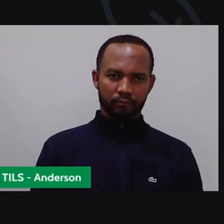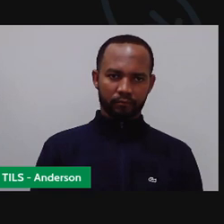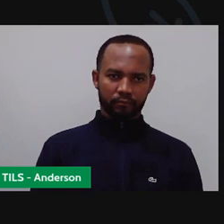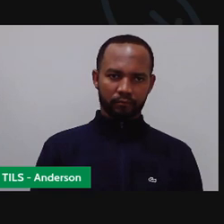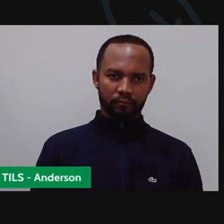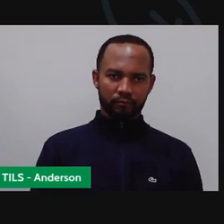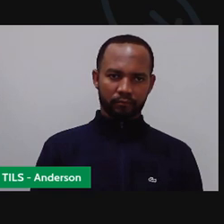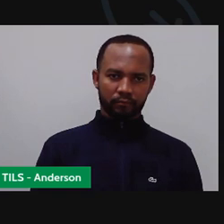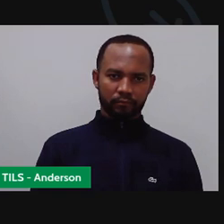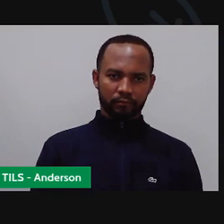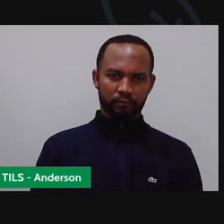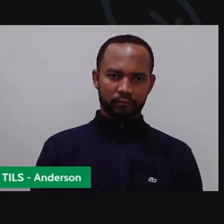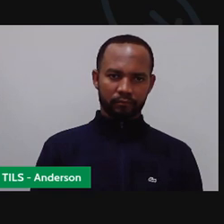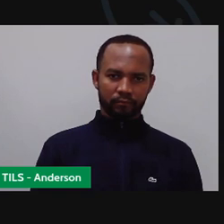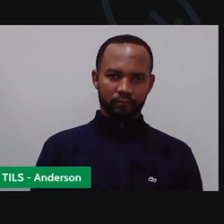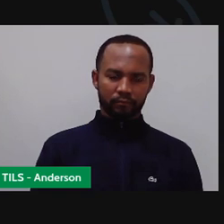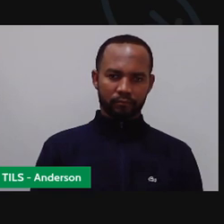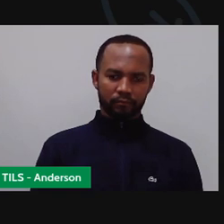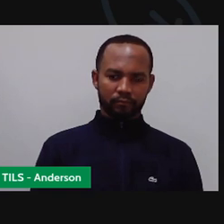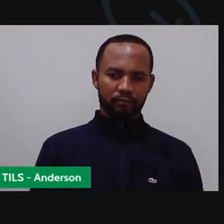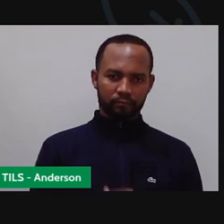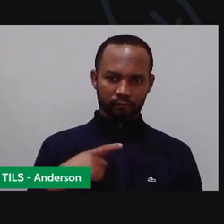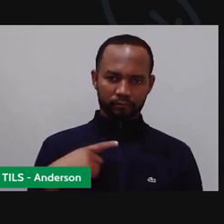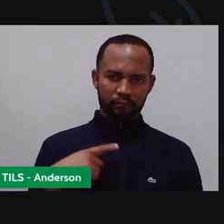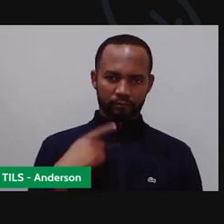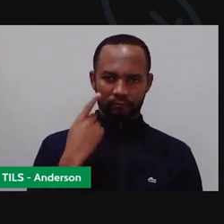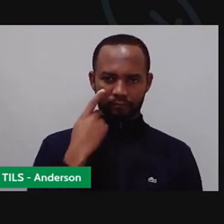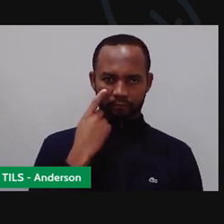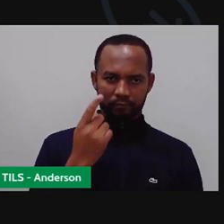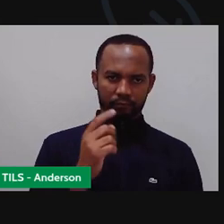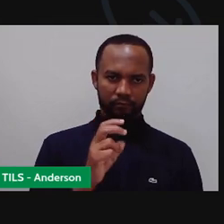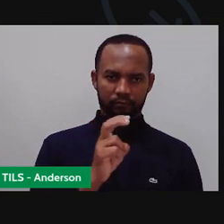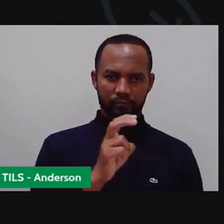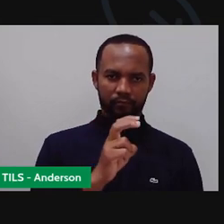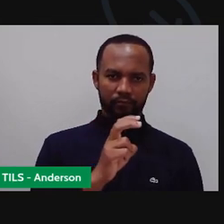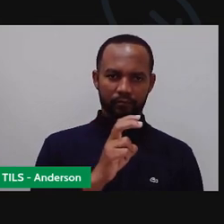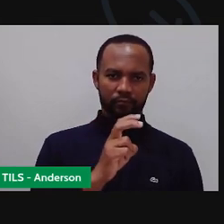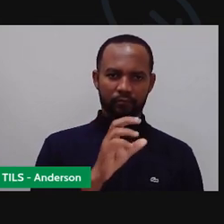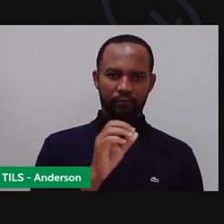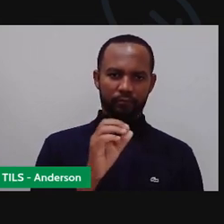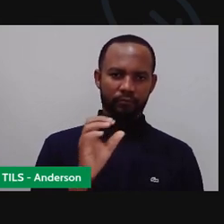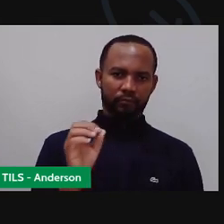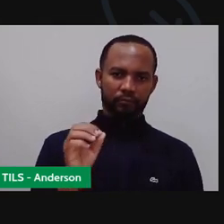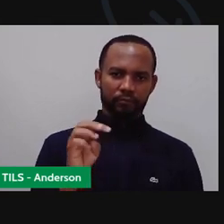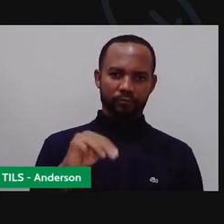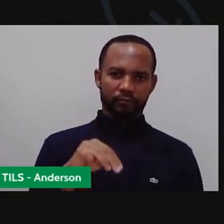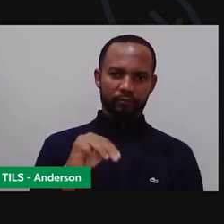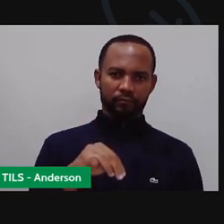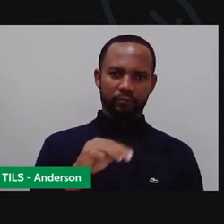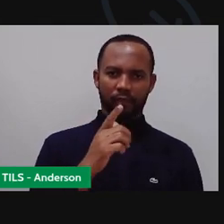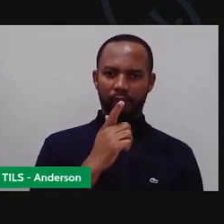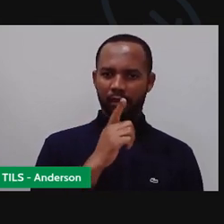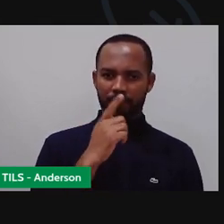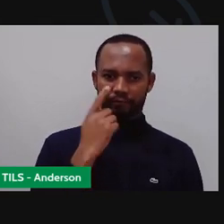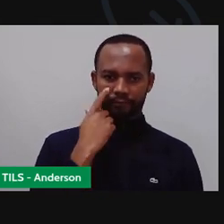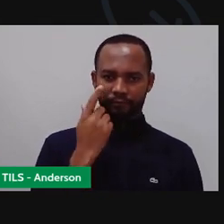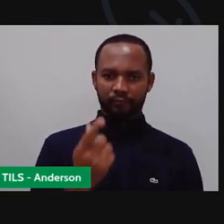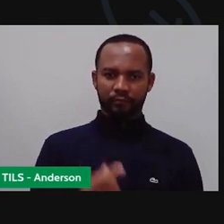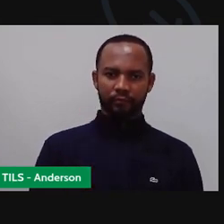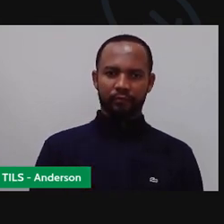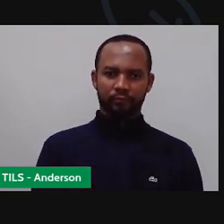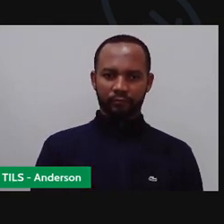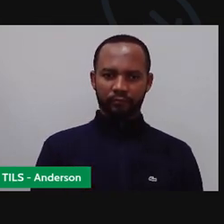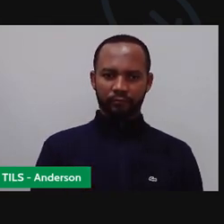pronto, temos aqui, e aí ele diz, olha, 500 ml de água, que a Pro já fez a